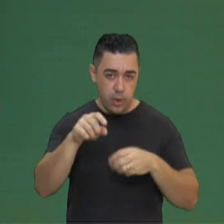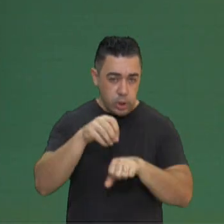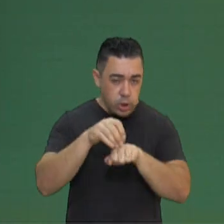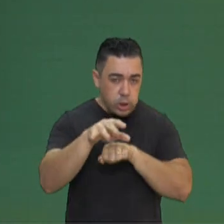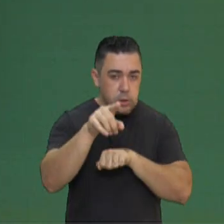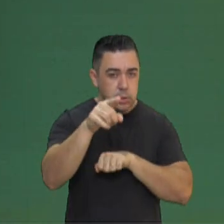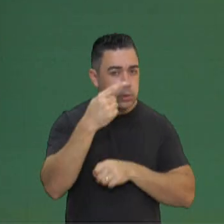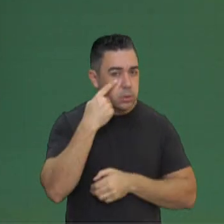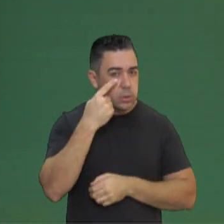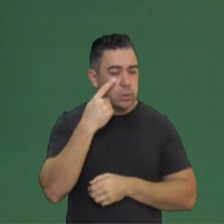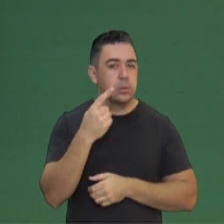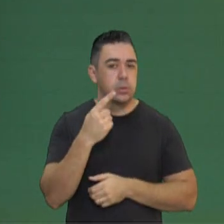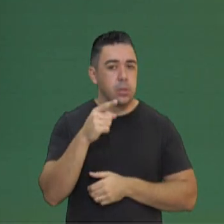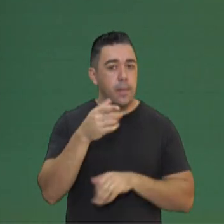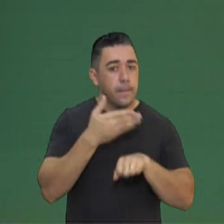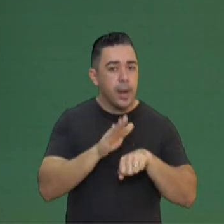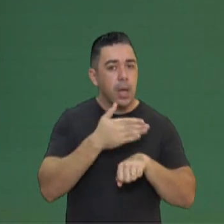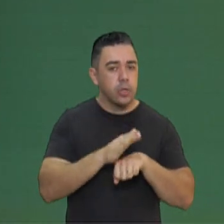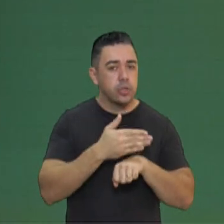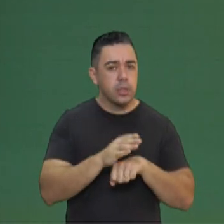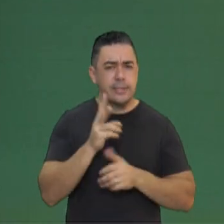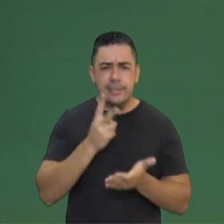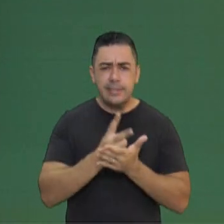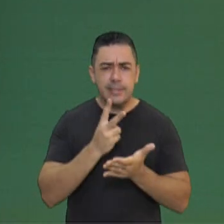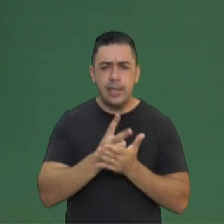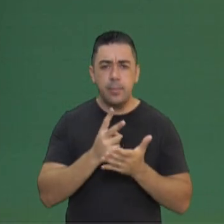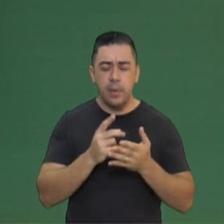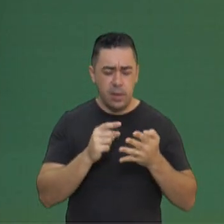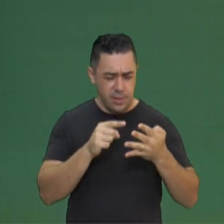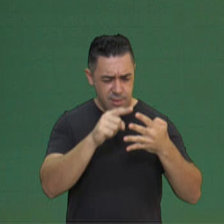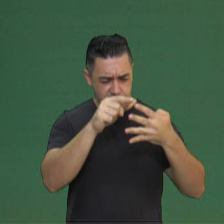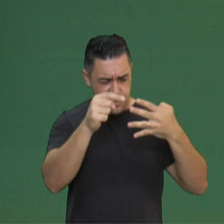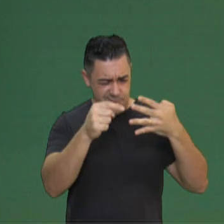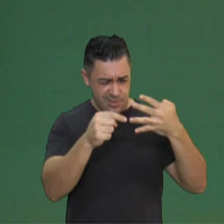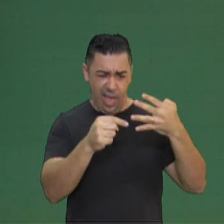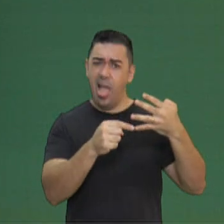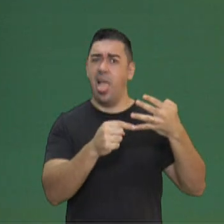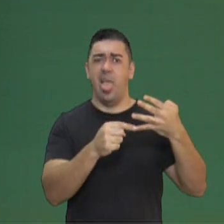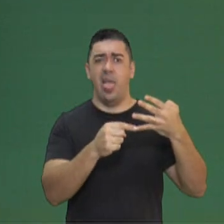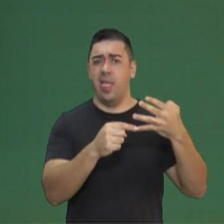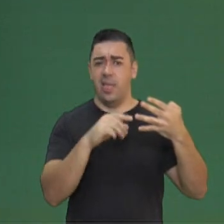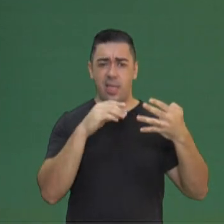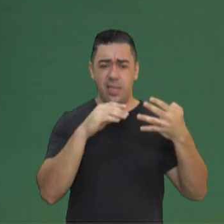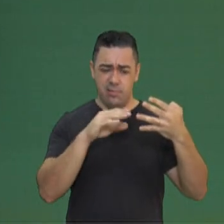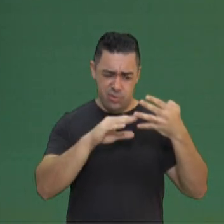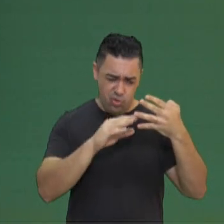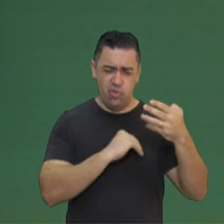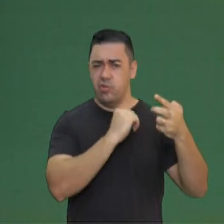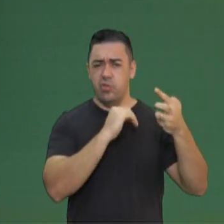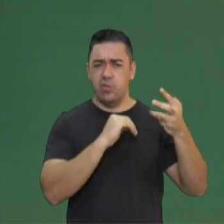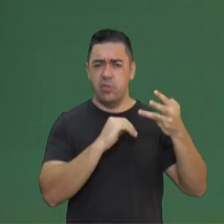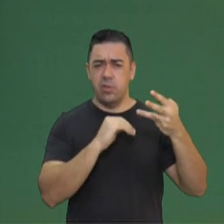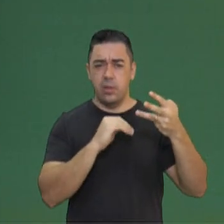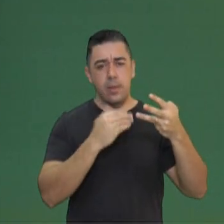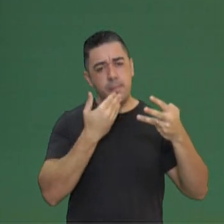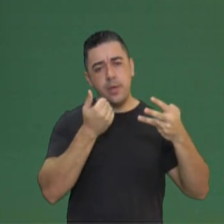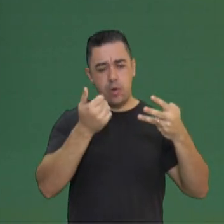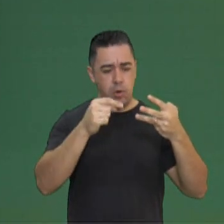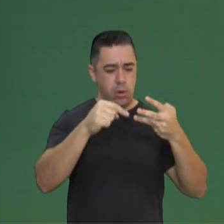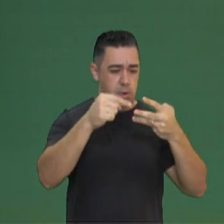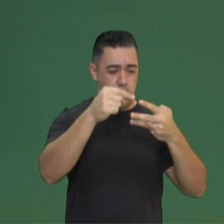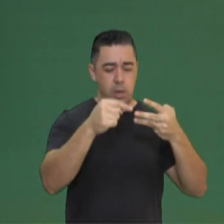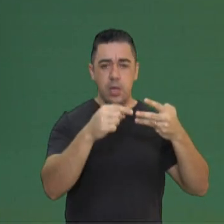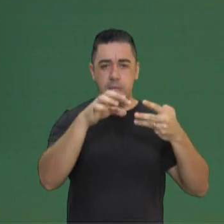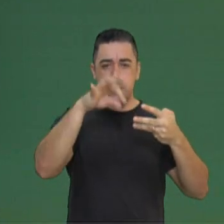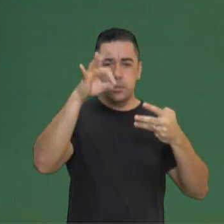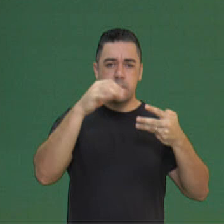dica aí, tá? Põe ela em prática, sempre exclui aquela que você sabe que não é e aí fica muito maior a chance de